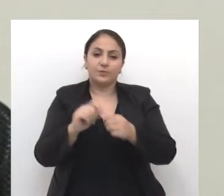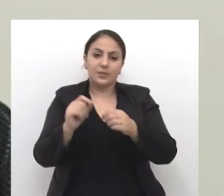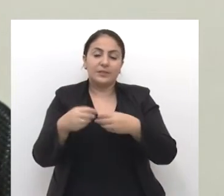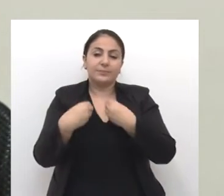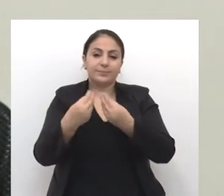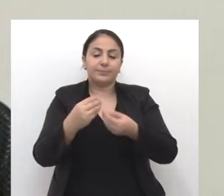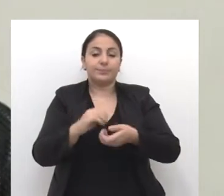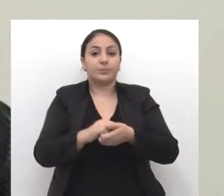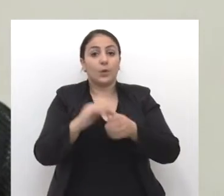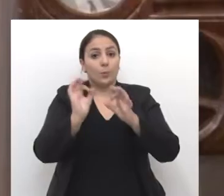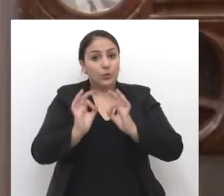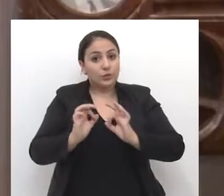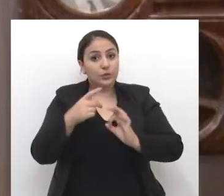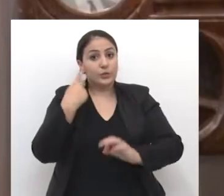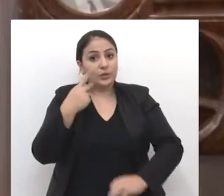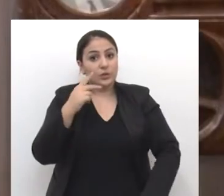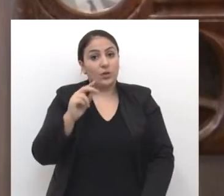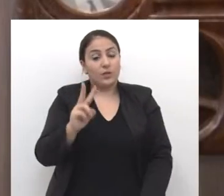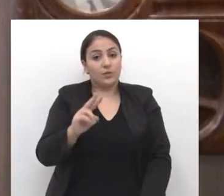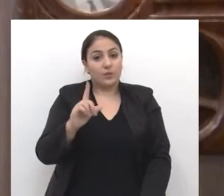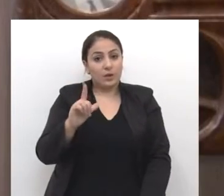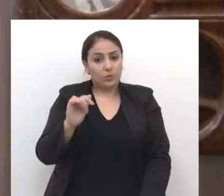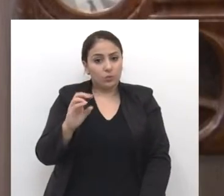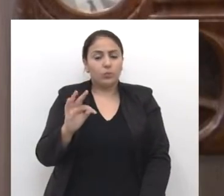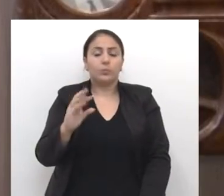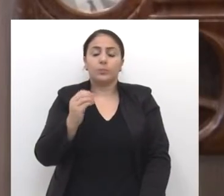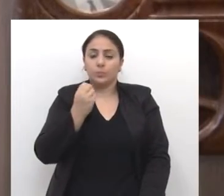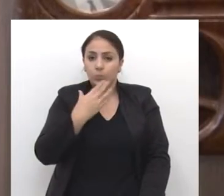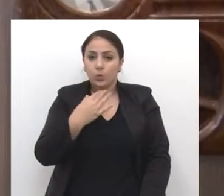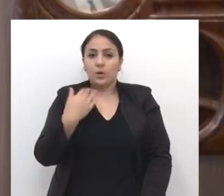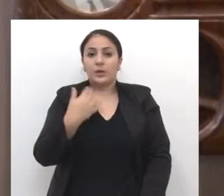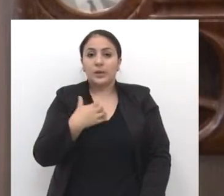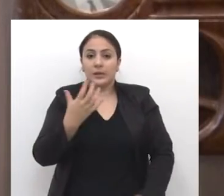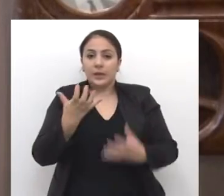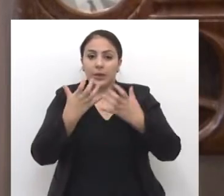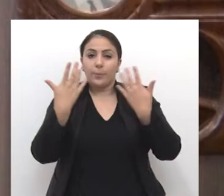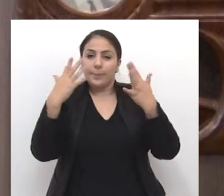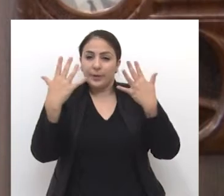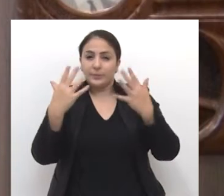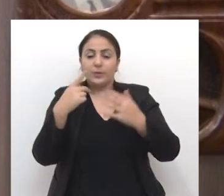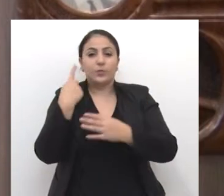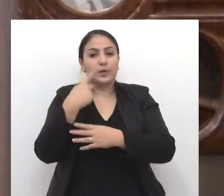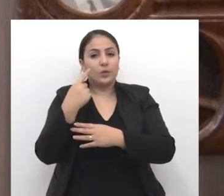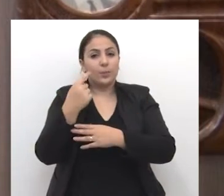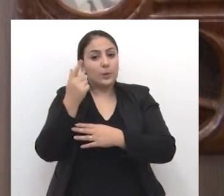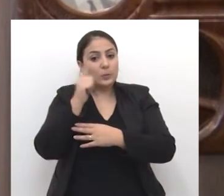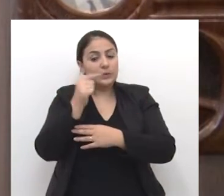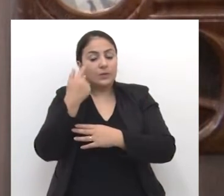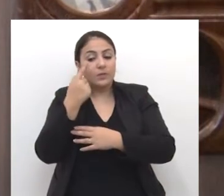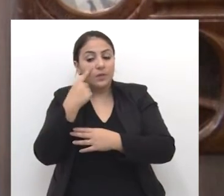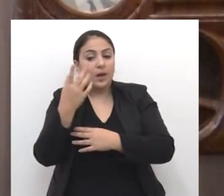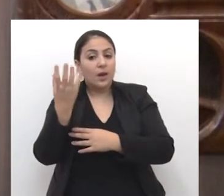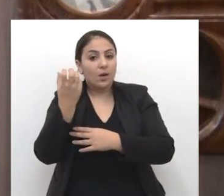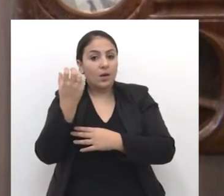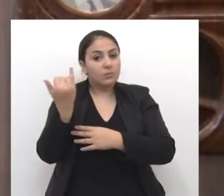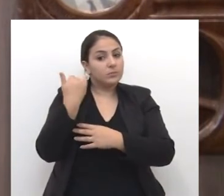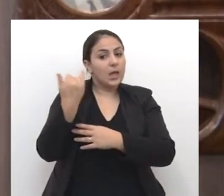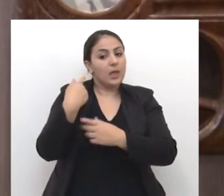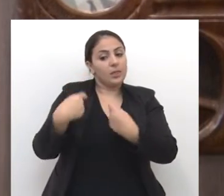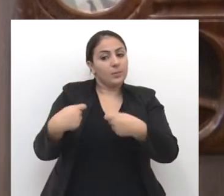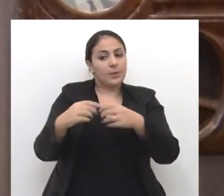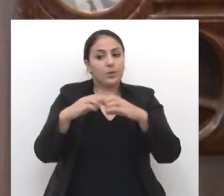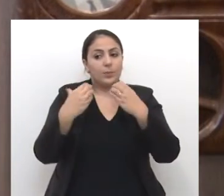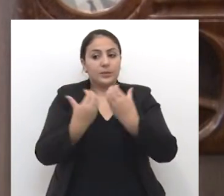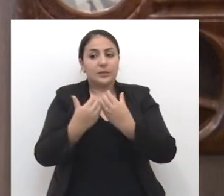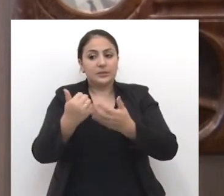os encaminhamentos. O projeto Vereador Valdo tem o seu mérito e eu quero aqui parabenizar o vereador por ouvir uma demanda da